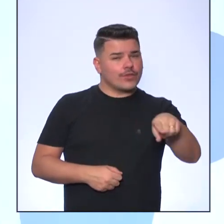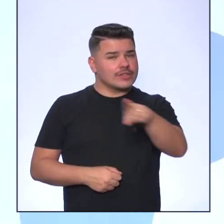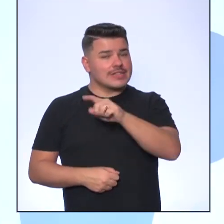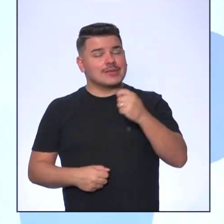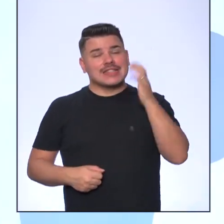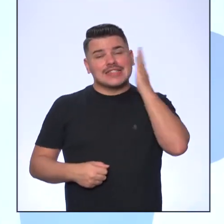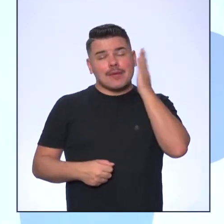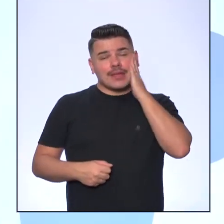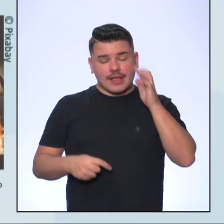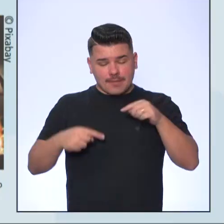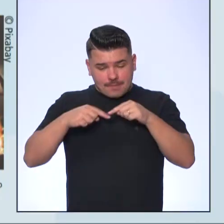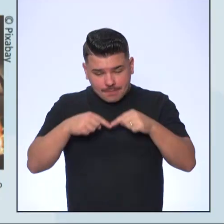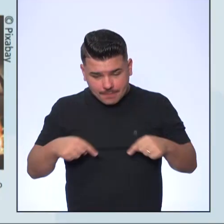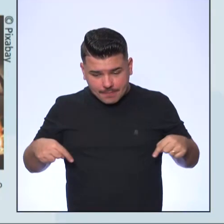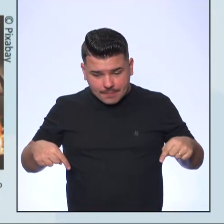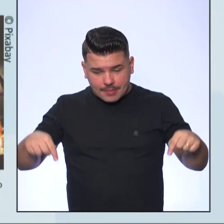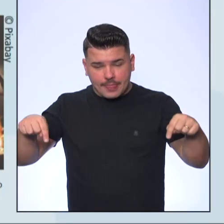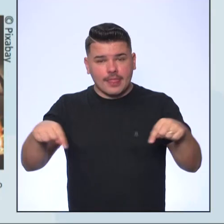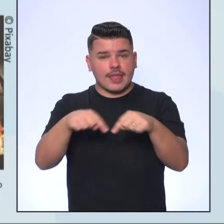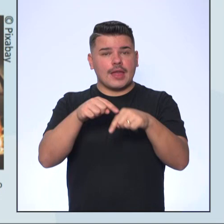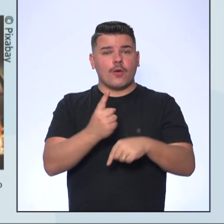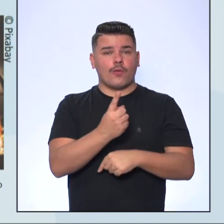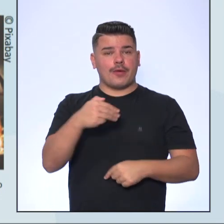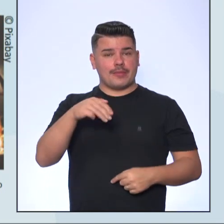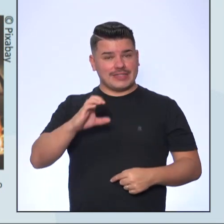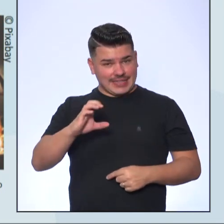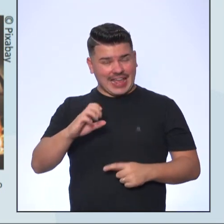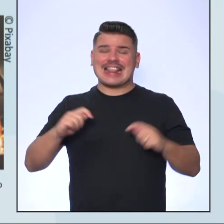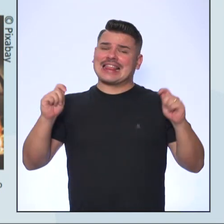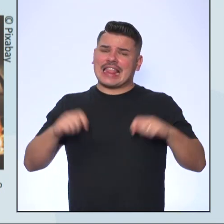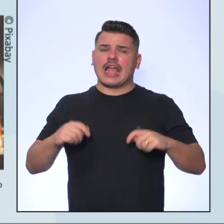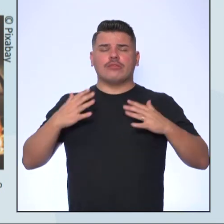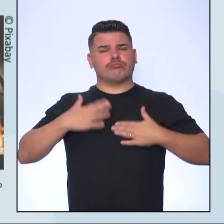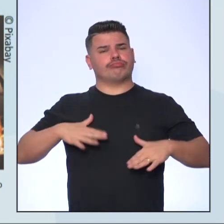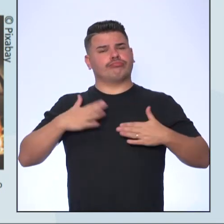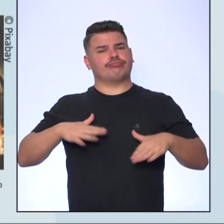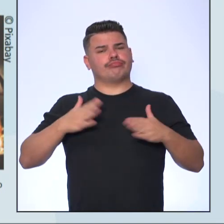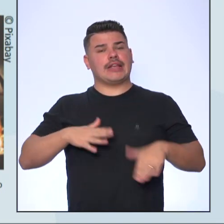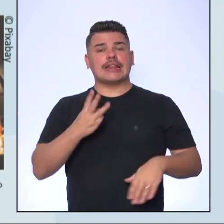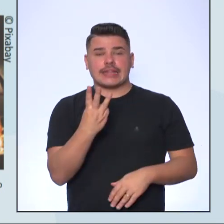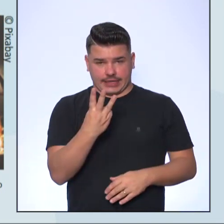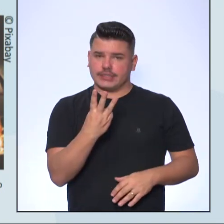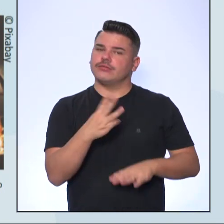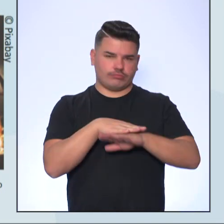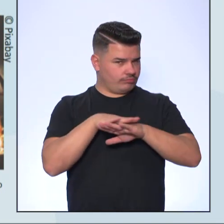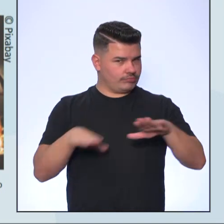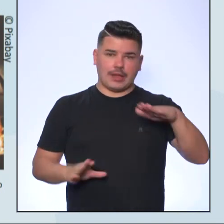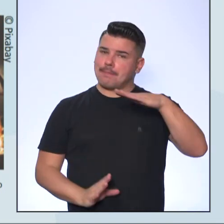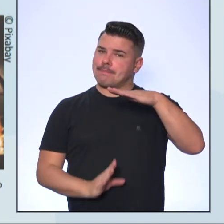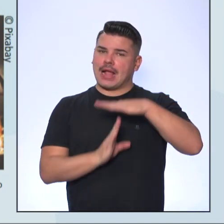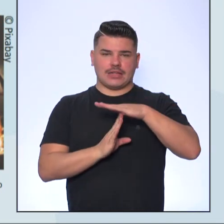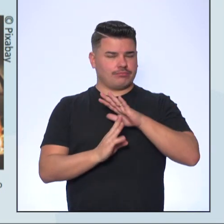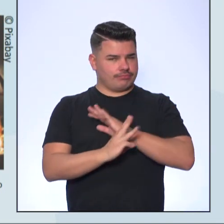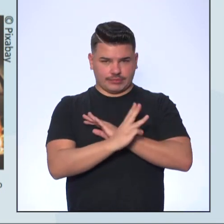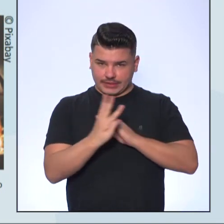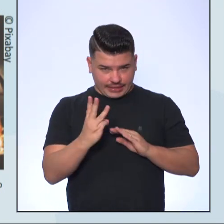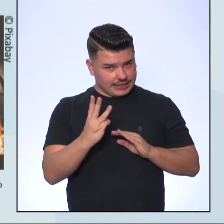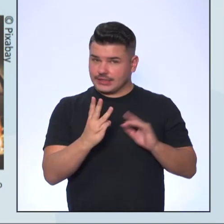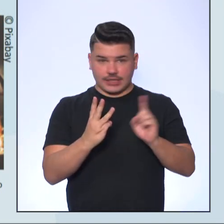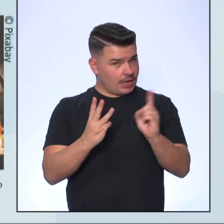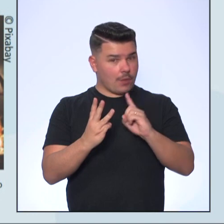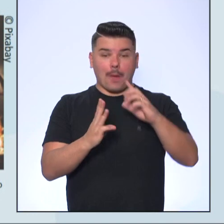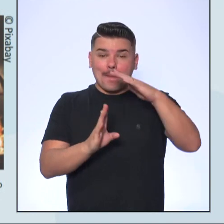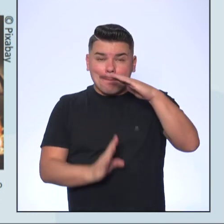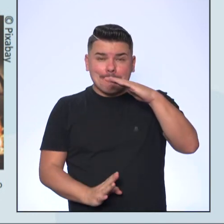Confortavelmente, por metro quadrado, caberiam 3 pessoas. E uma lotação máxima ali, ó, todo mundo apertado,